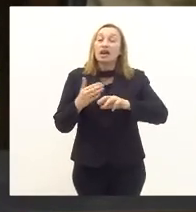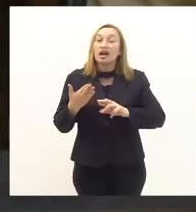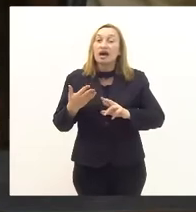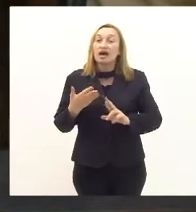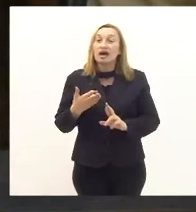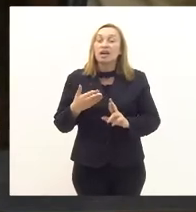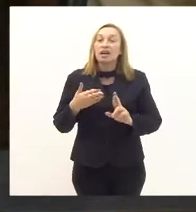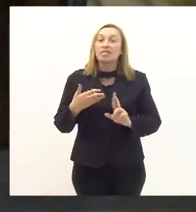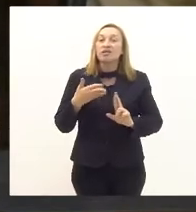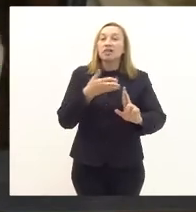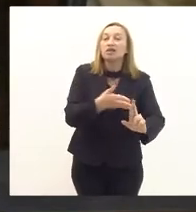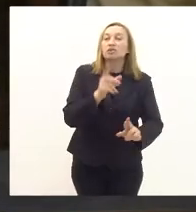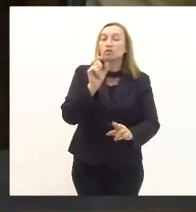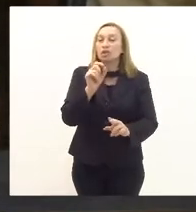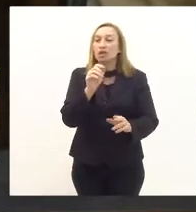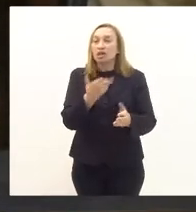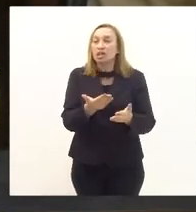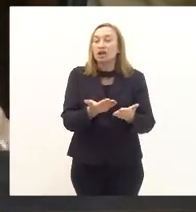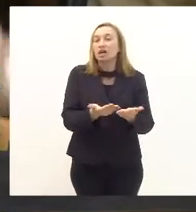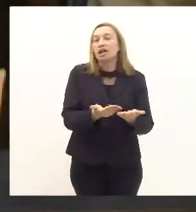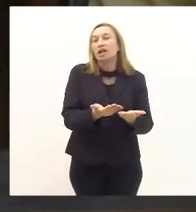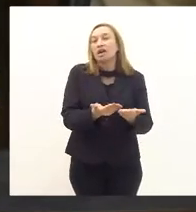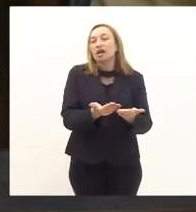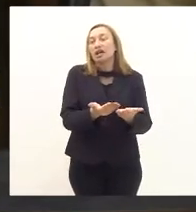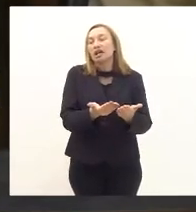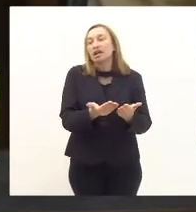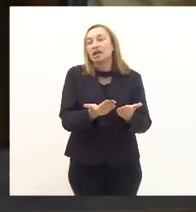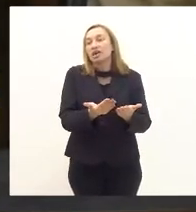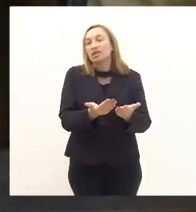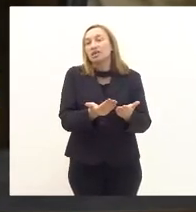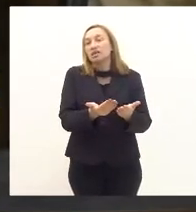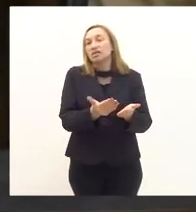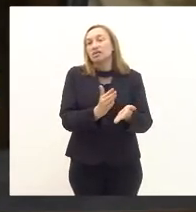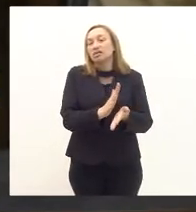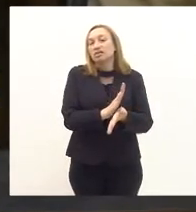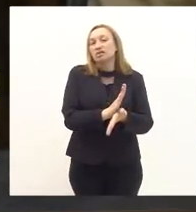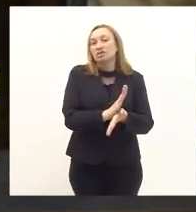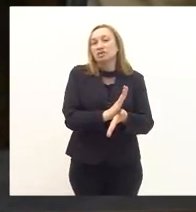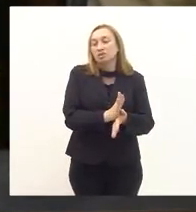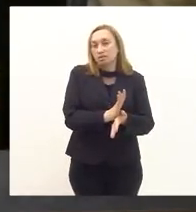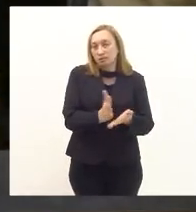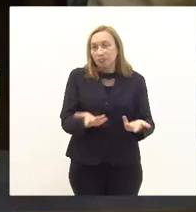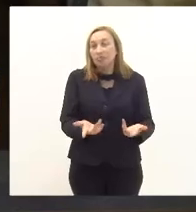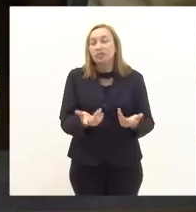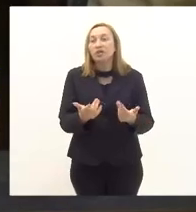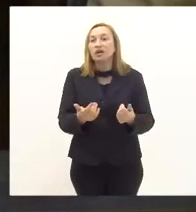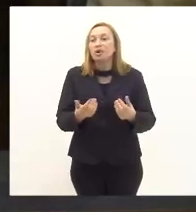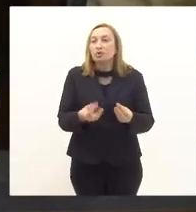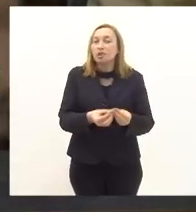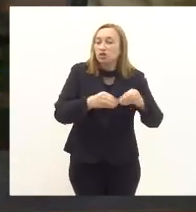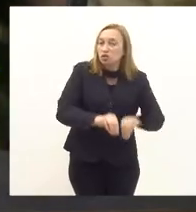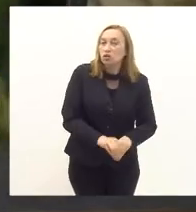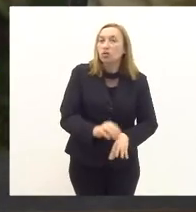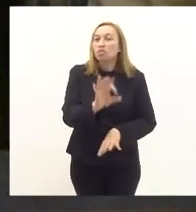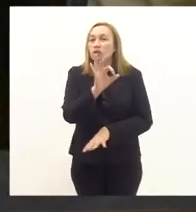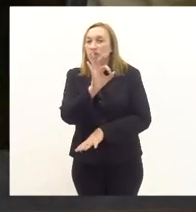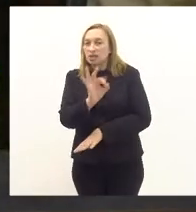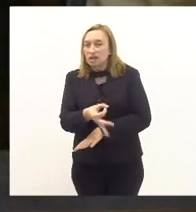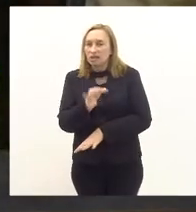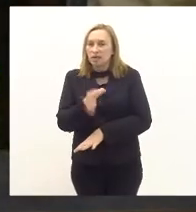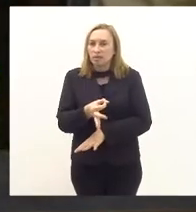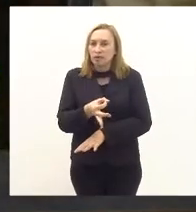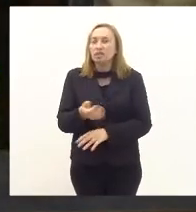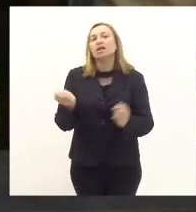de desmonte que o programa Rio Sem Homofobia vivia naquele momento. E aí atingiu especificamente